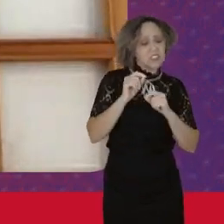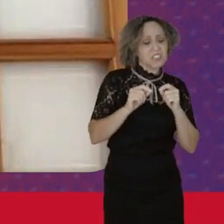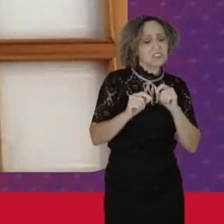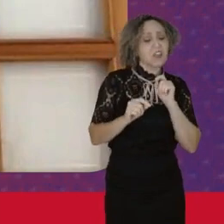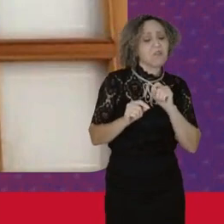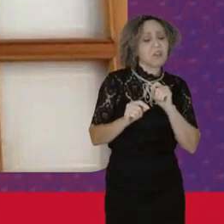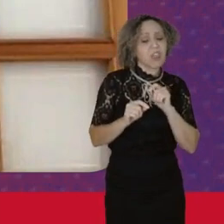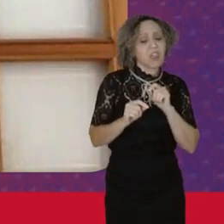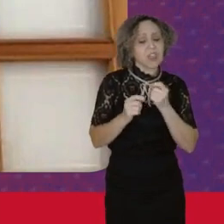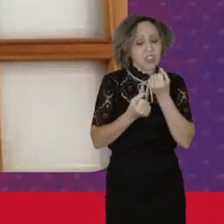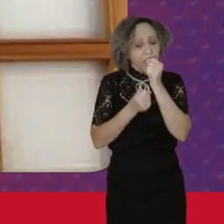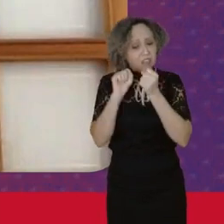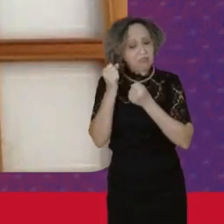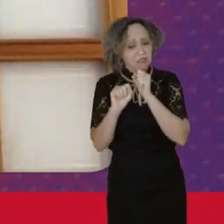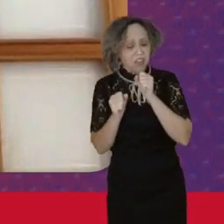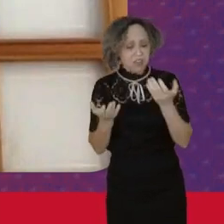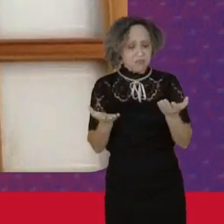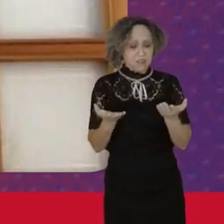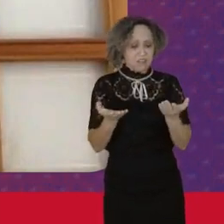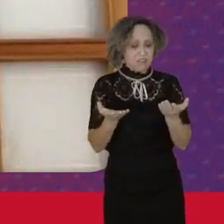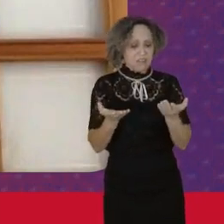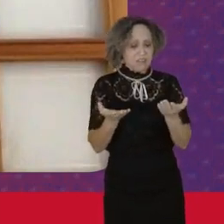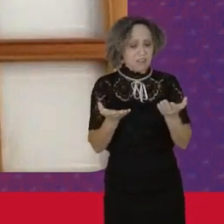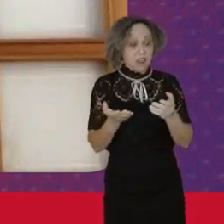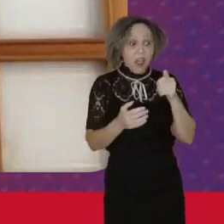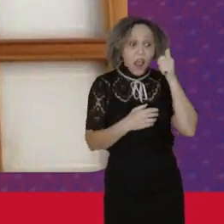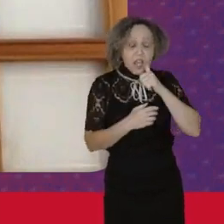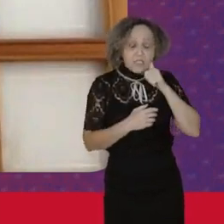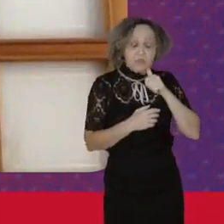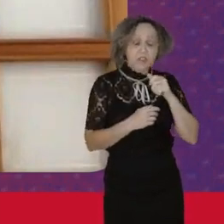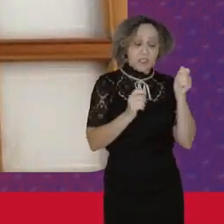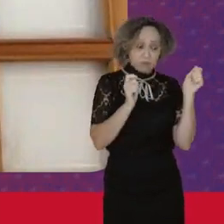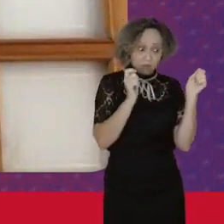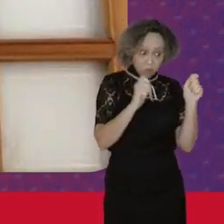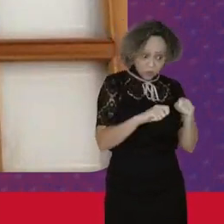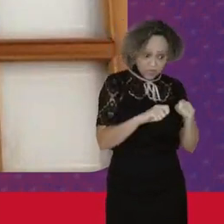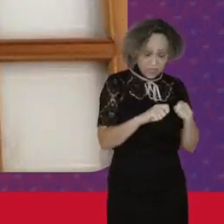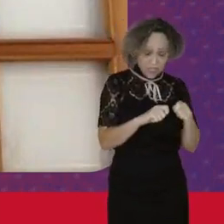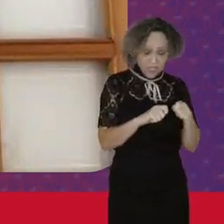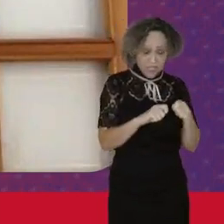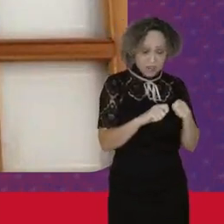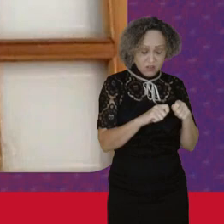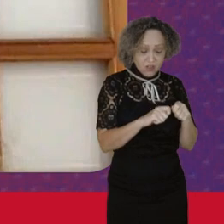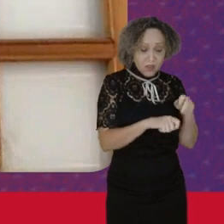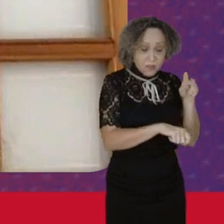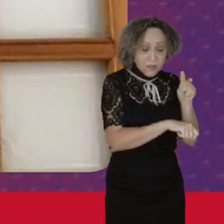dieta alimentar cada vez mais, né? As mulheres puderam preservar um pouco dessa